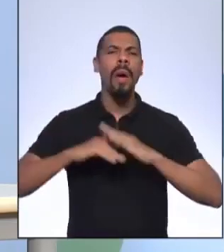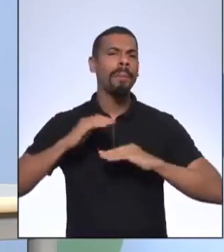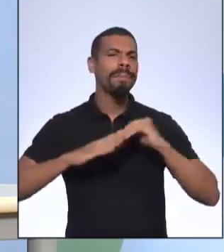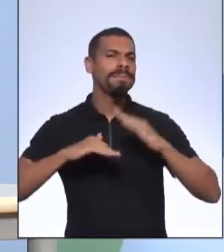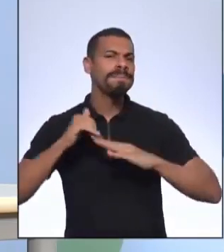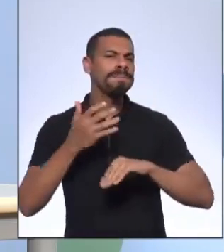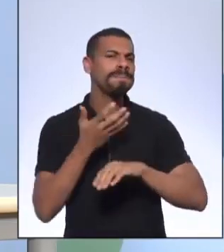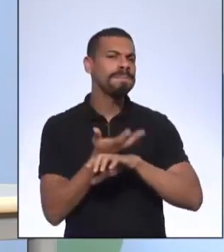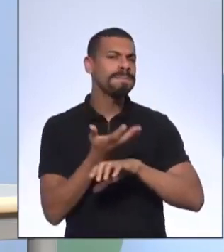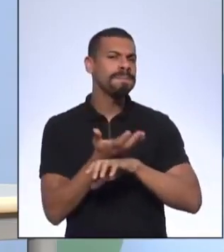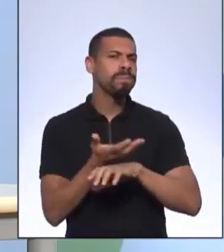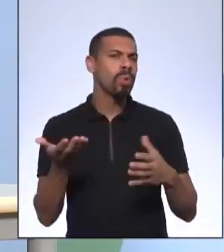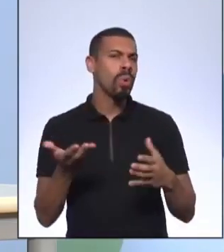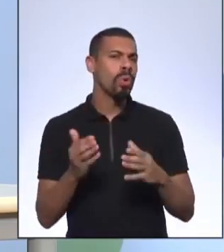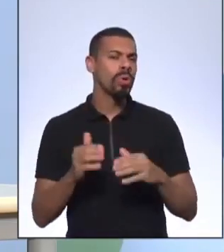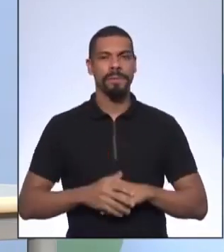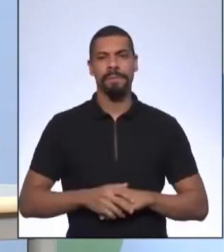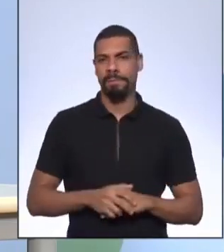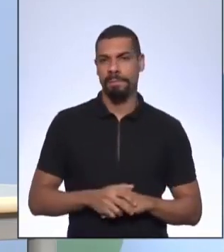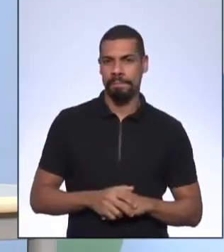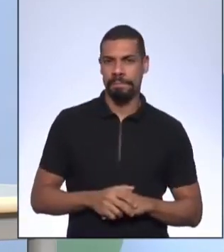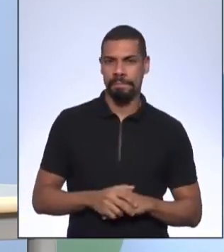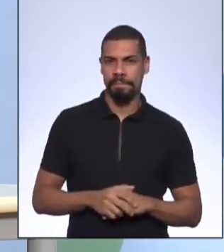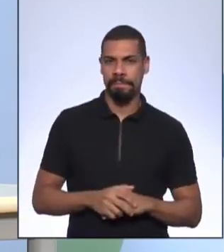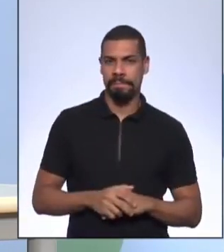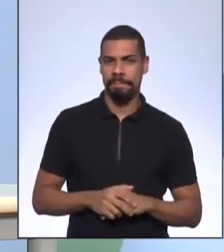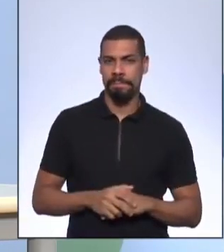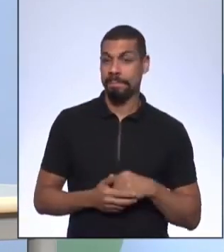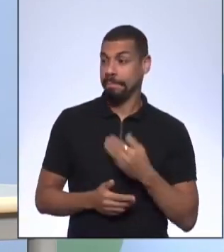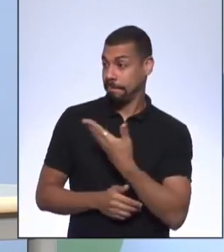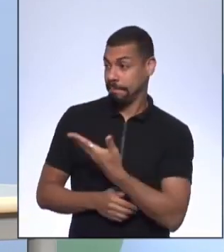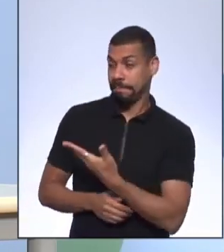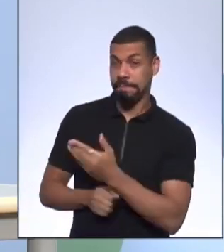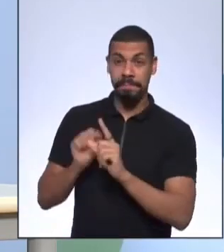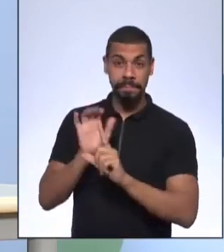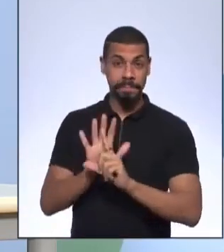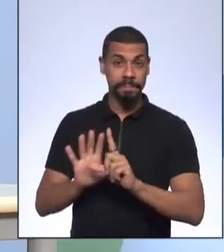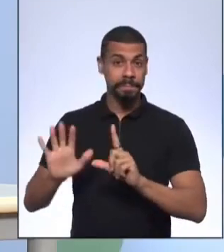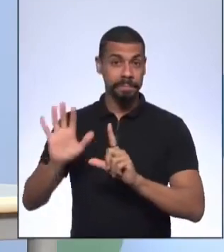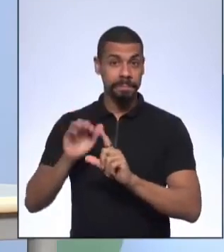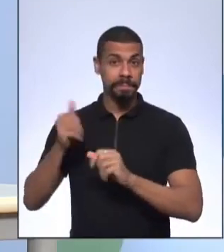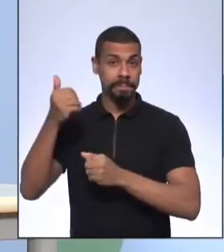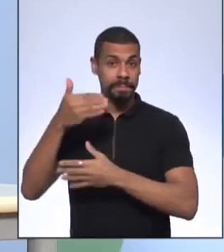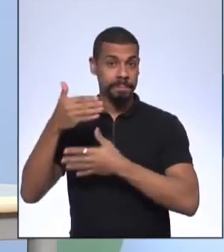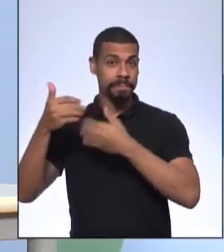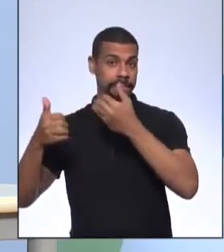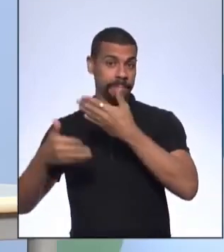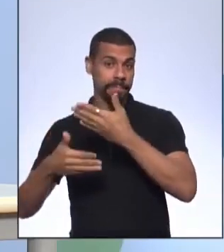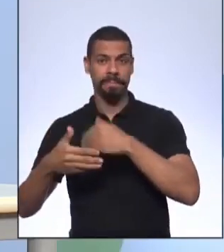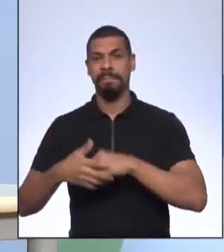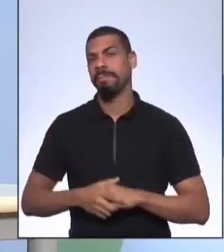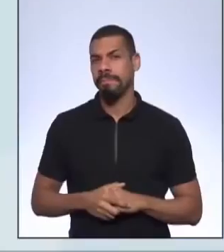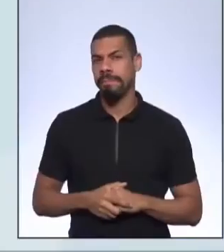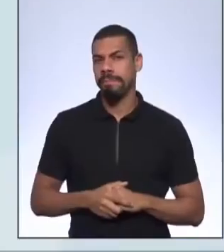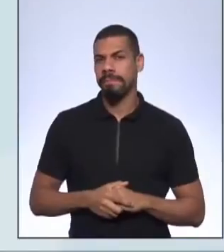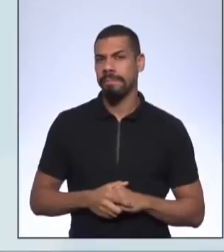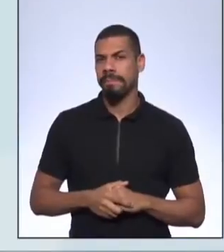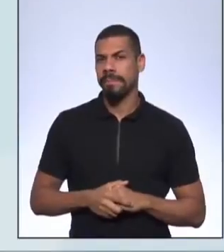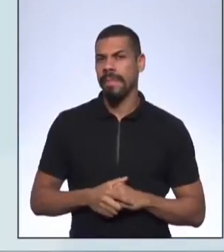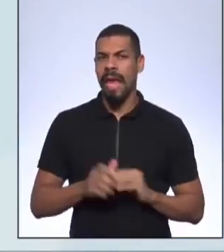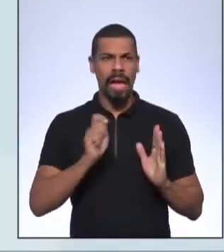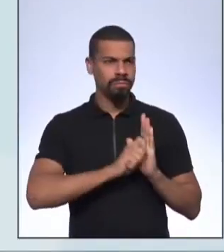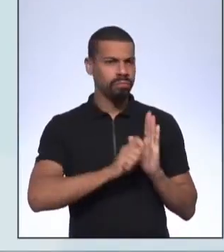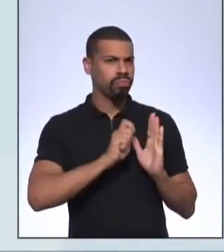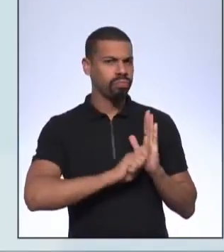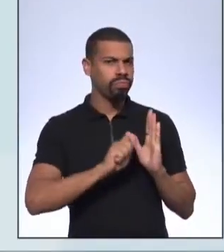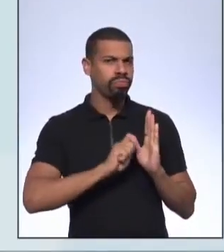gente vai trabalhar, ok? Pode colocar no slide. Então, vamos lá, ó, fazendo as